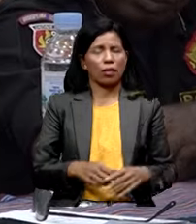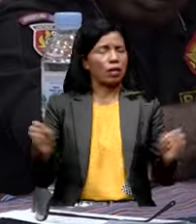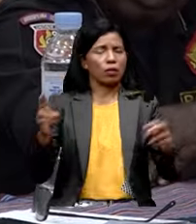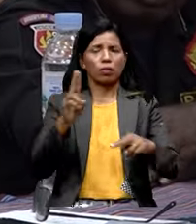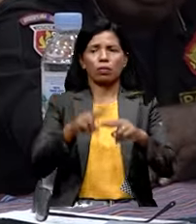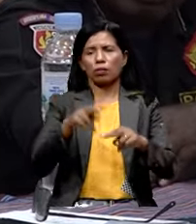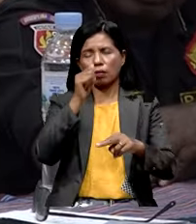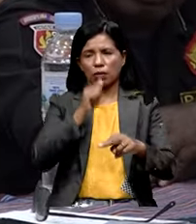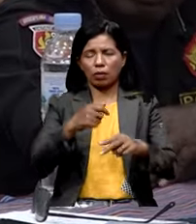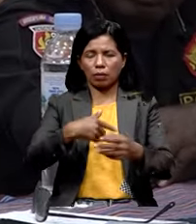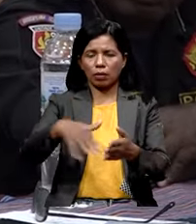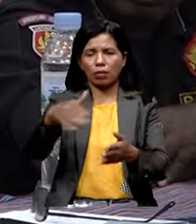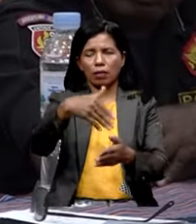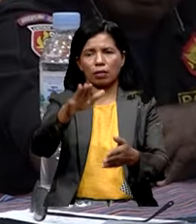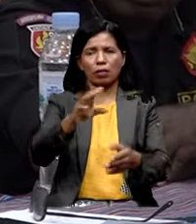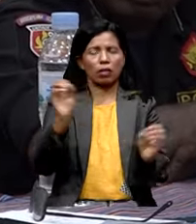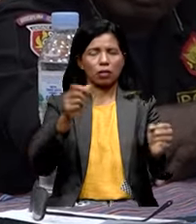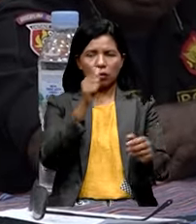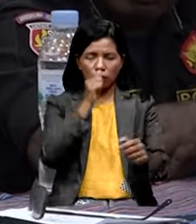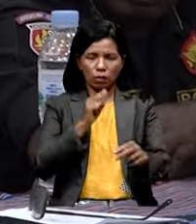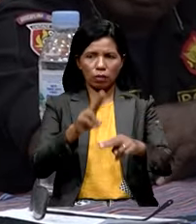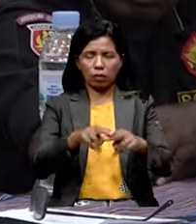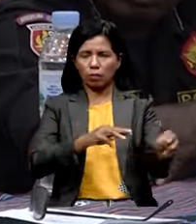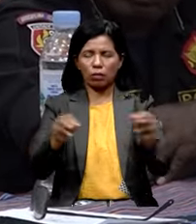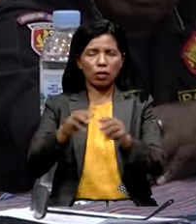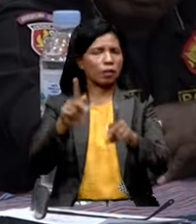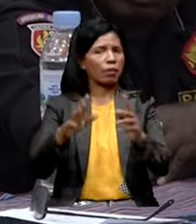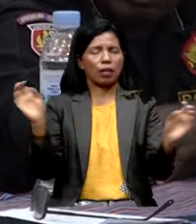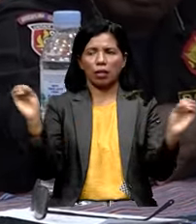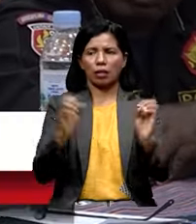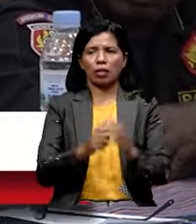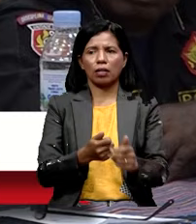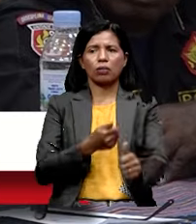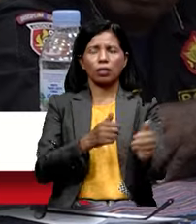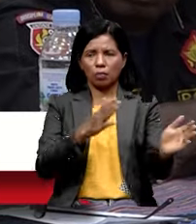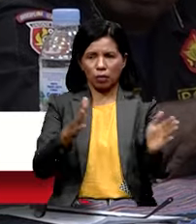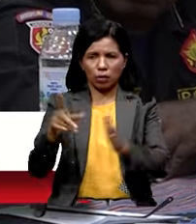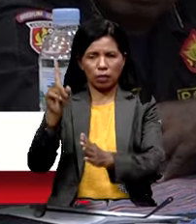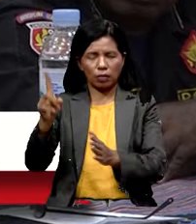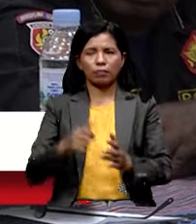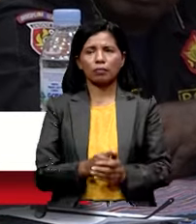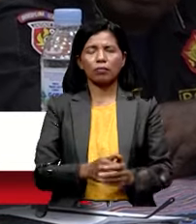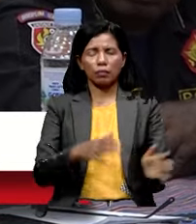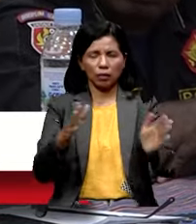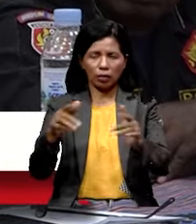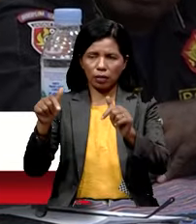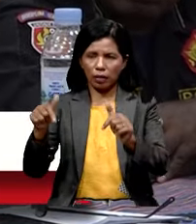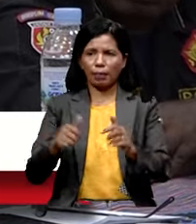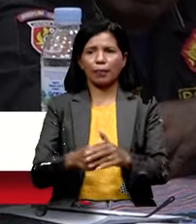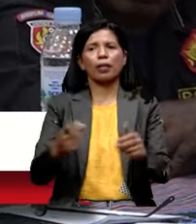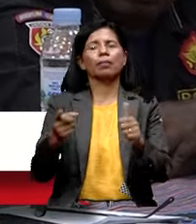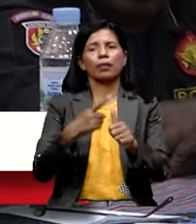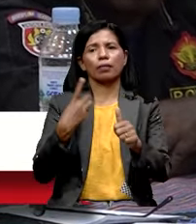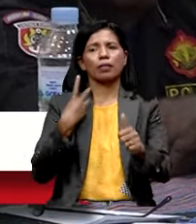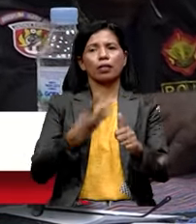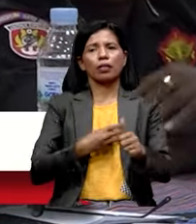nok ba dunia ema laos turno nok ba muda ema lai lihu si proses wida prosesu makane primeru ita